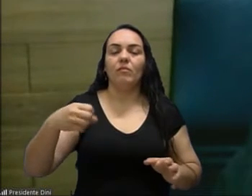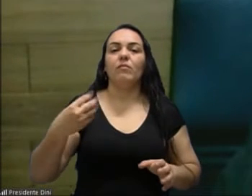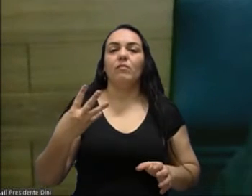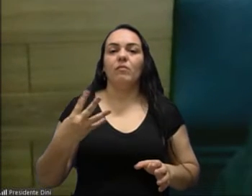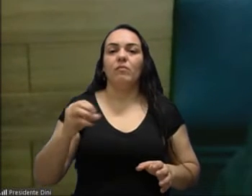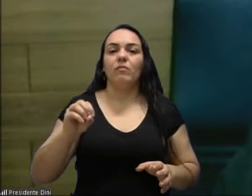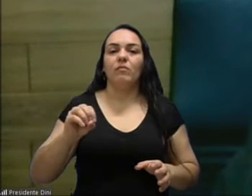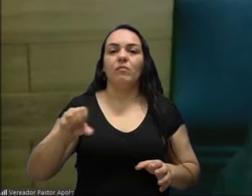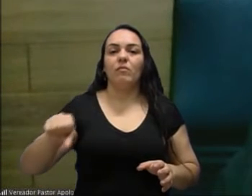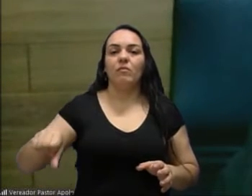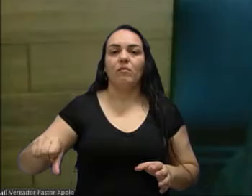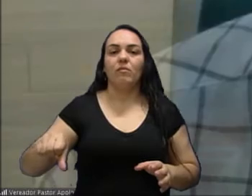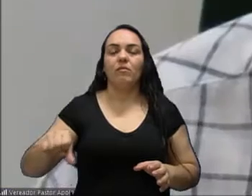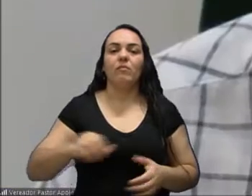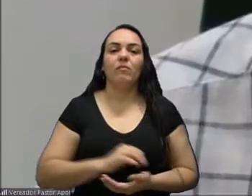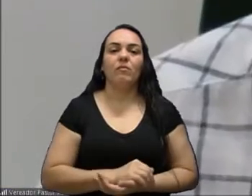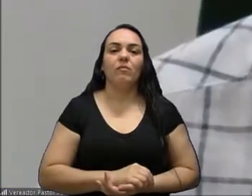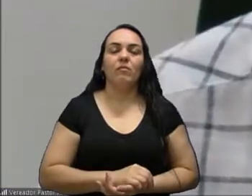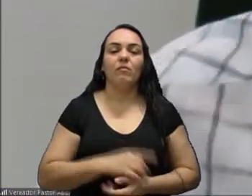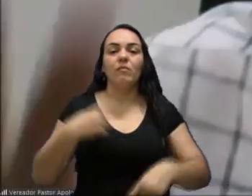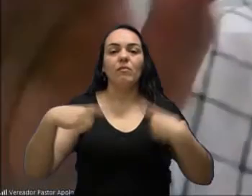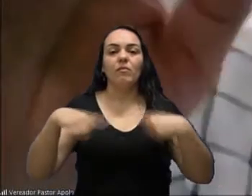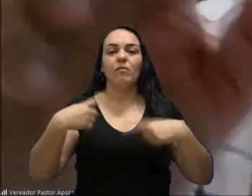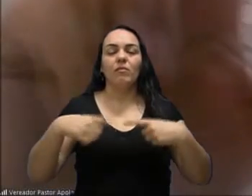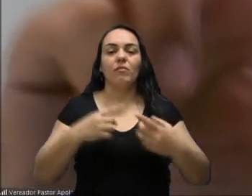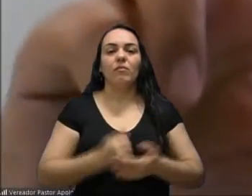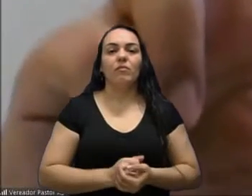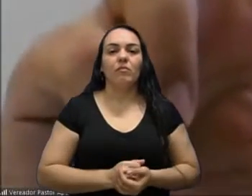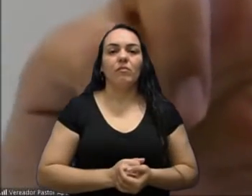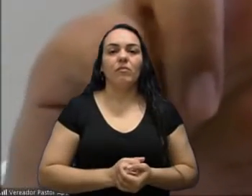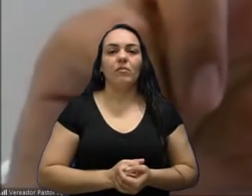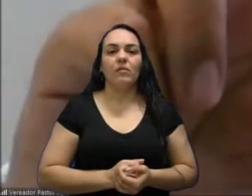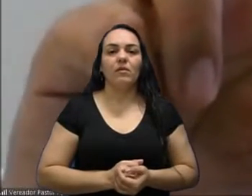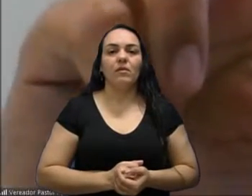9409 em discussão oi